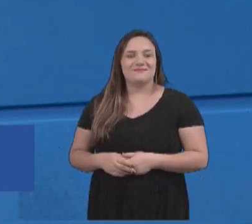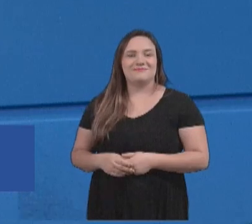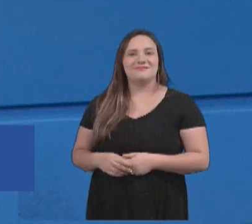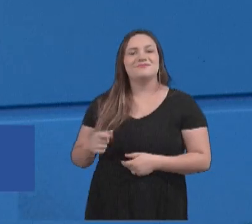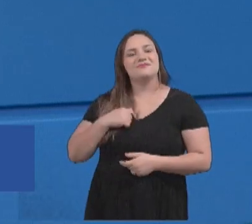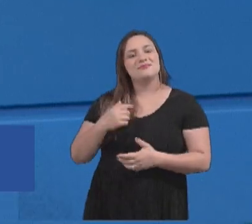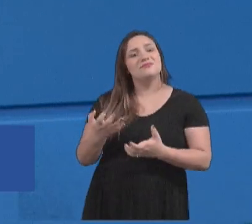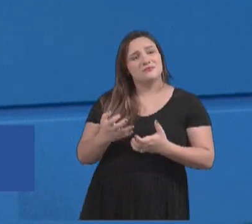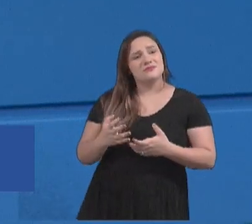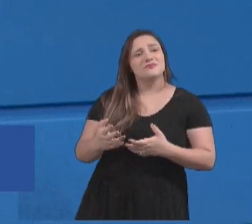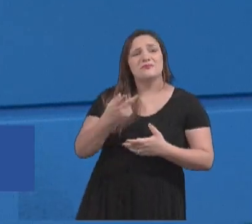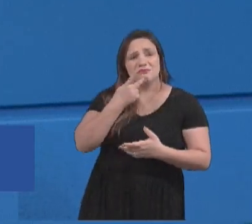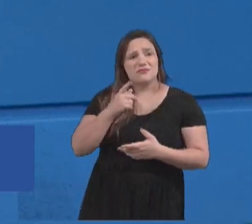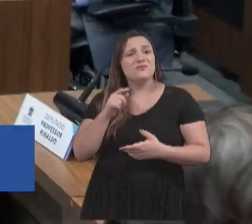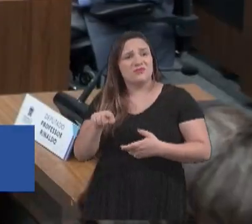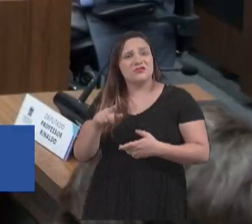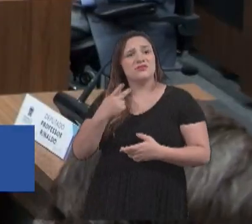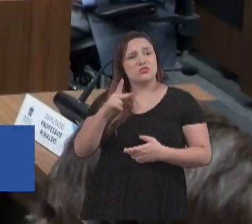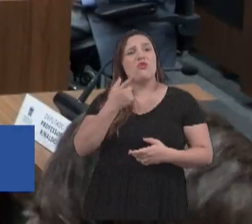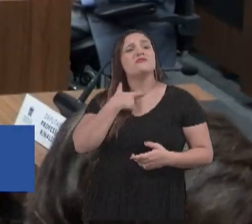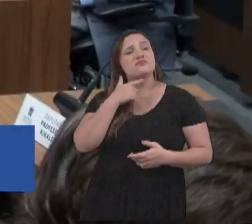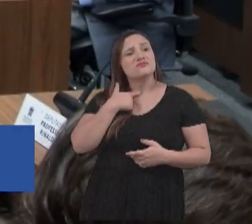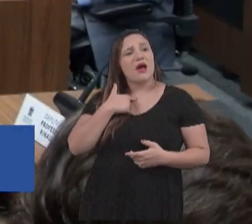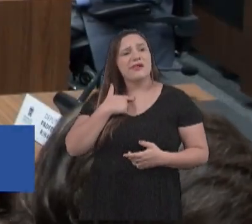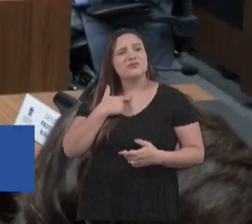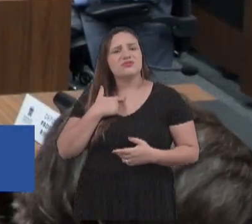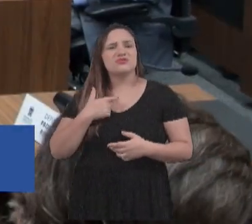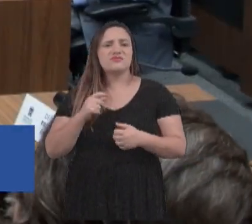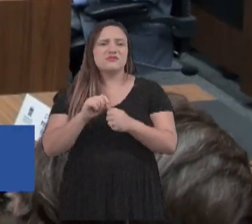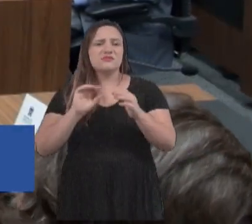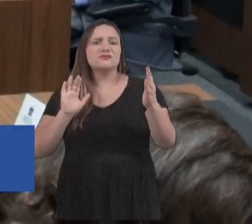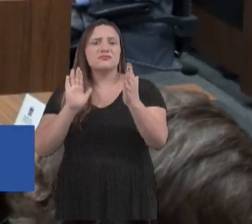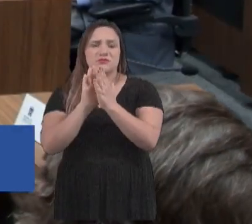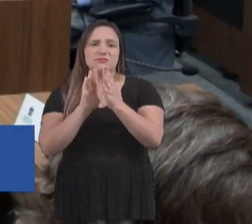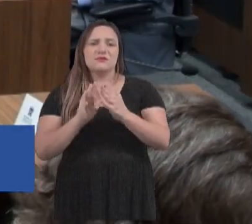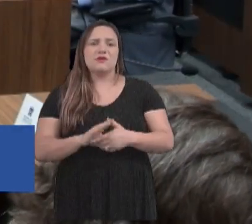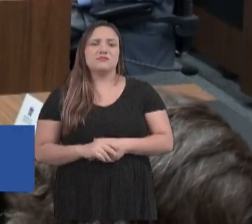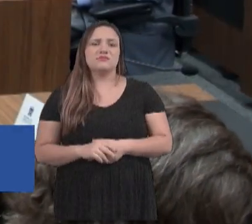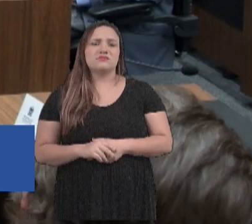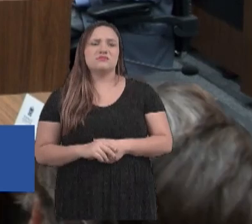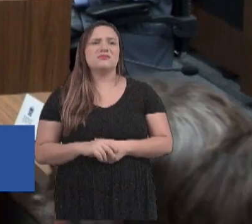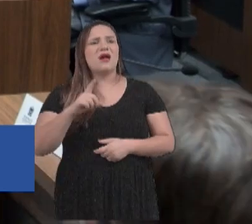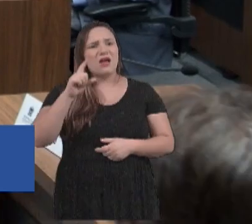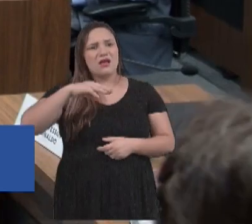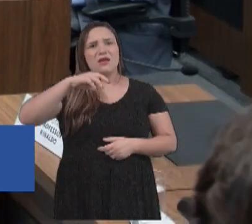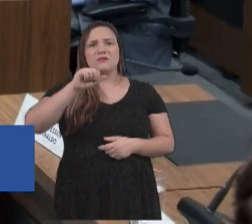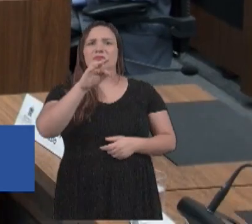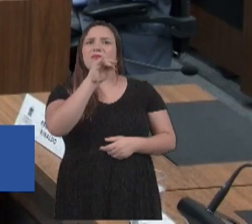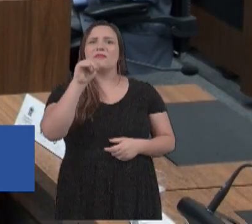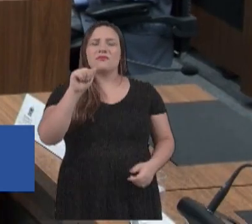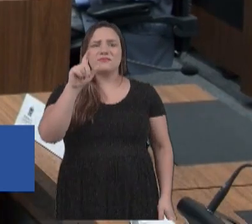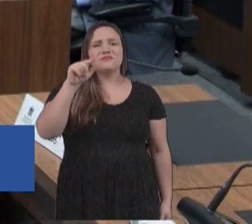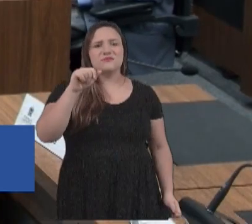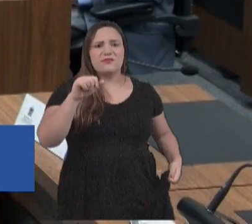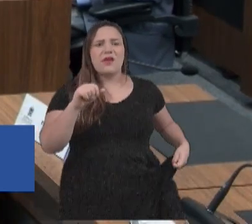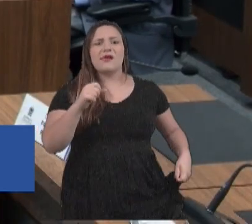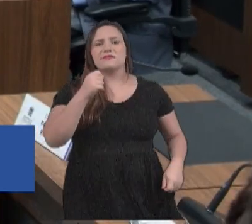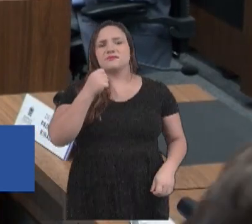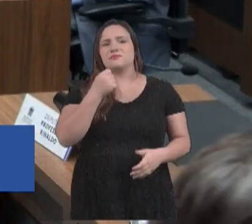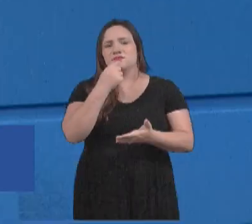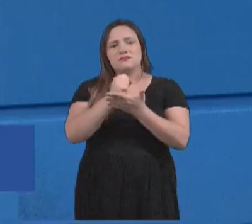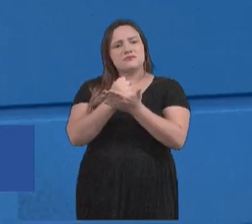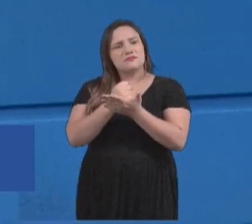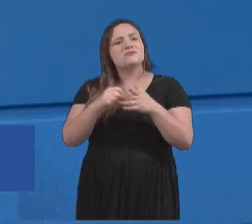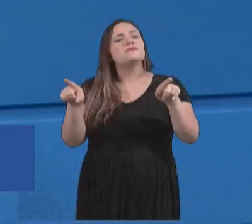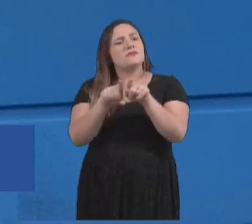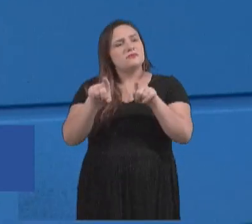de ver o senhor com essa vontade toda de fazer esse enfrentamento para enfrentar as máfias que tem a indústria farmacêutica,